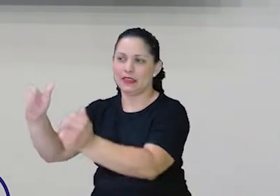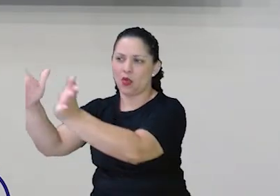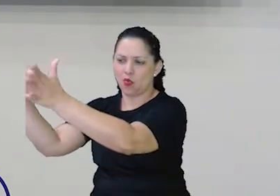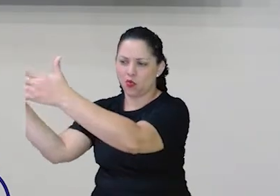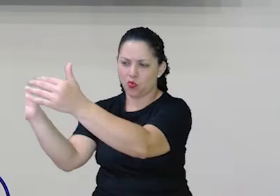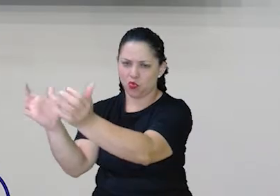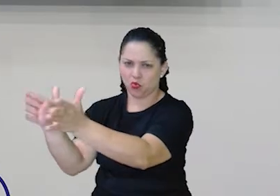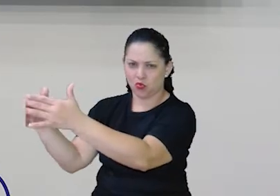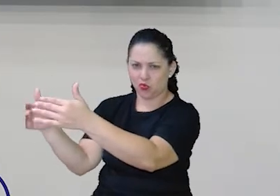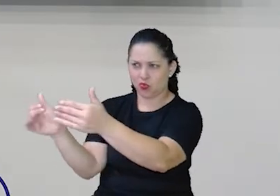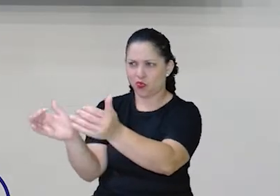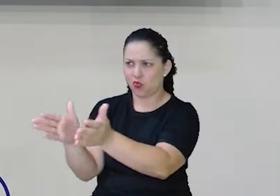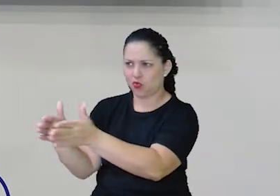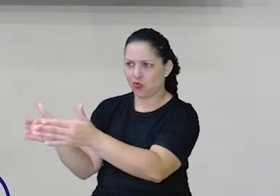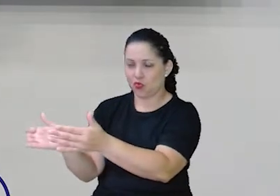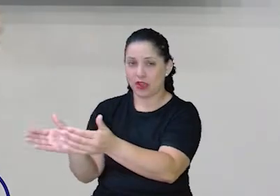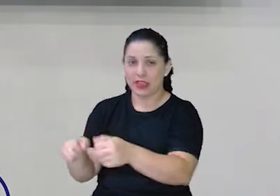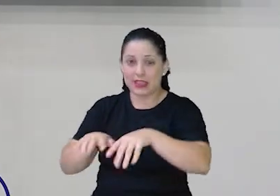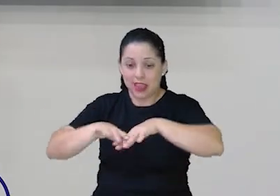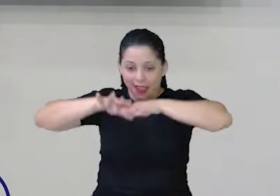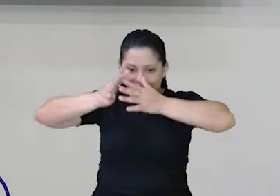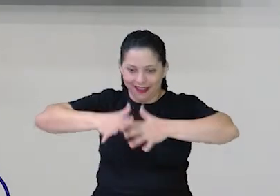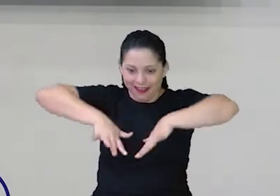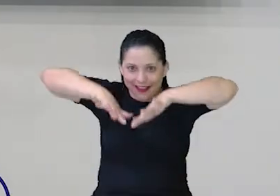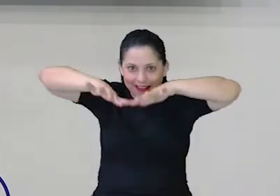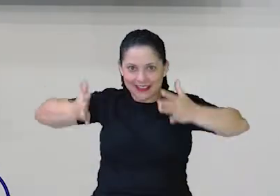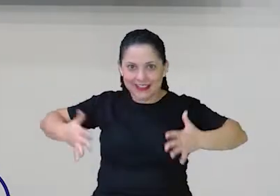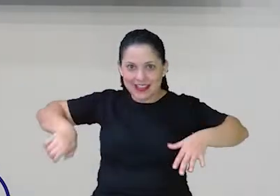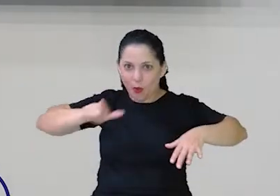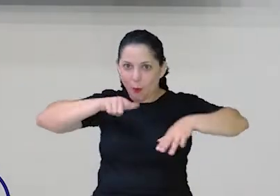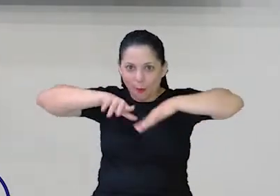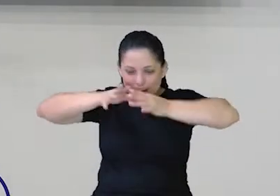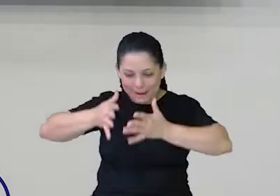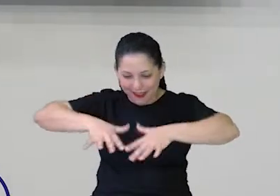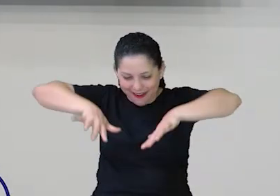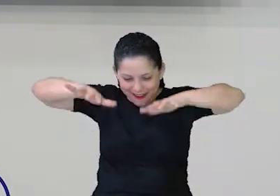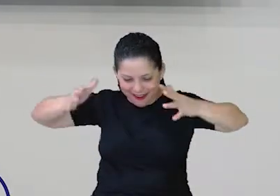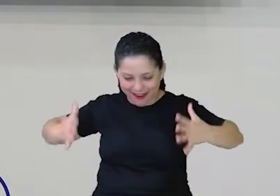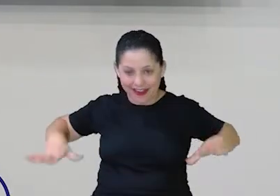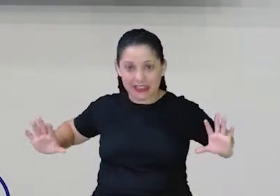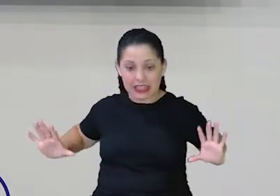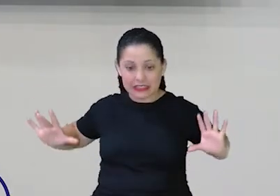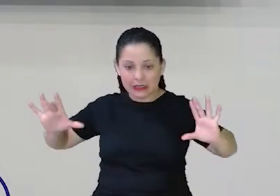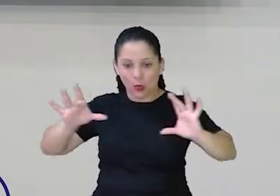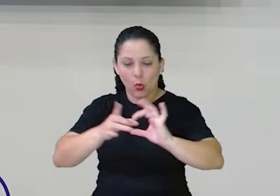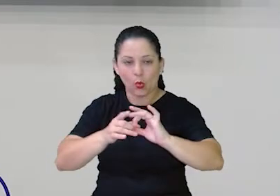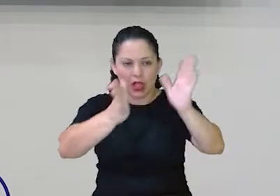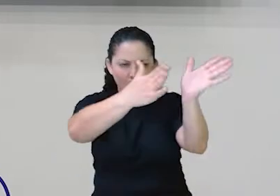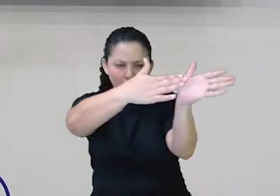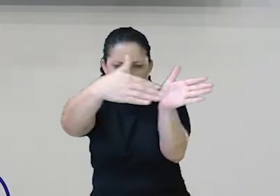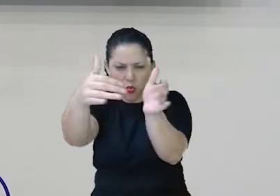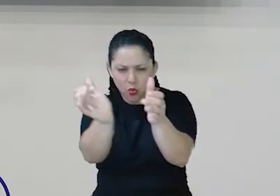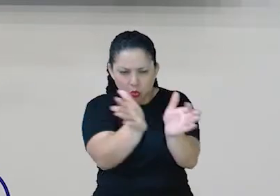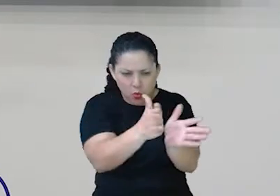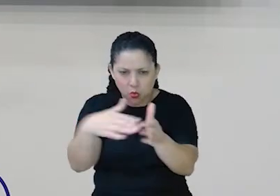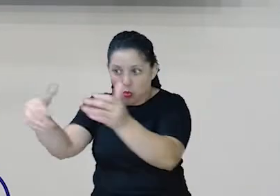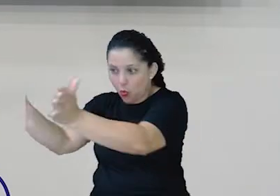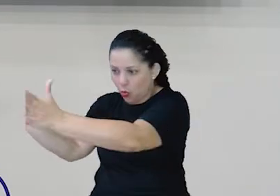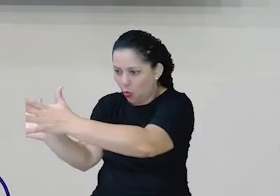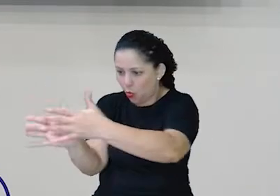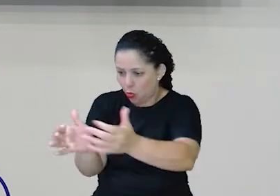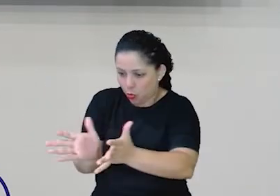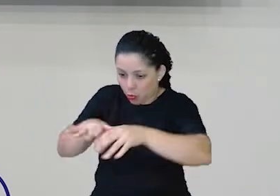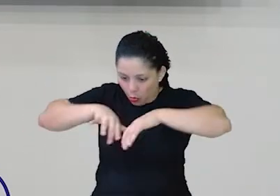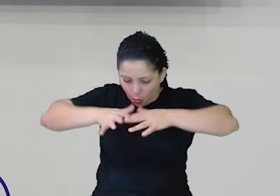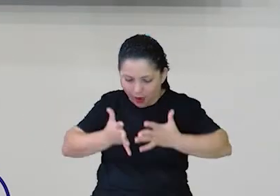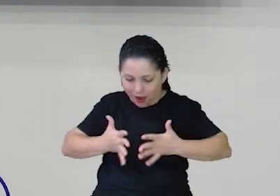ponta. E aqui a gente tem o Oceano Atlântico, que os três se juntam e dá aquela visão linda,